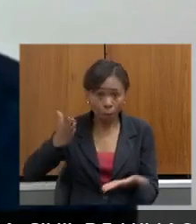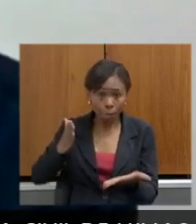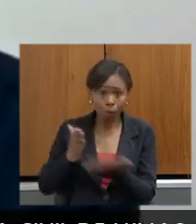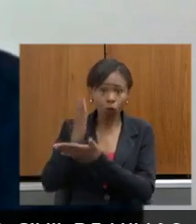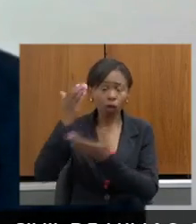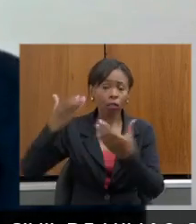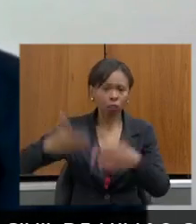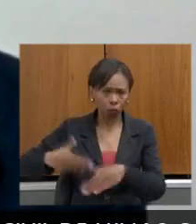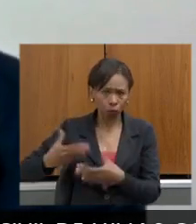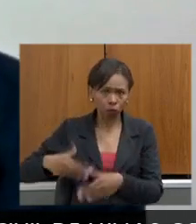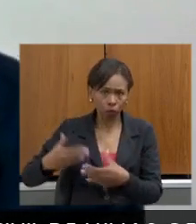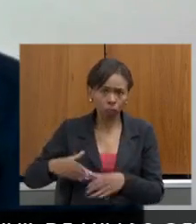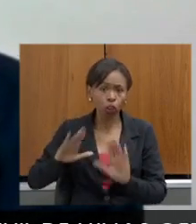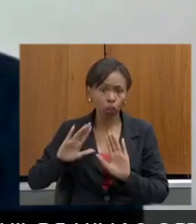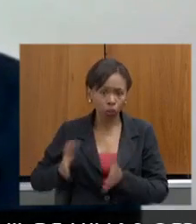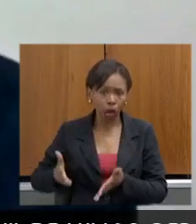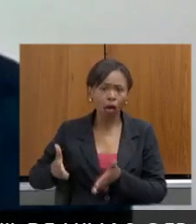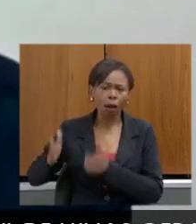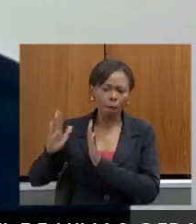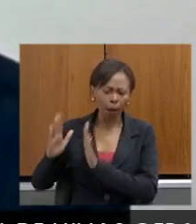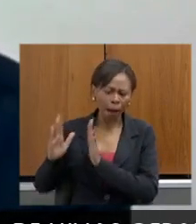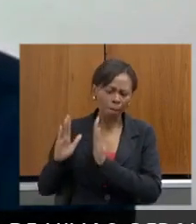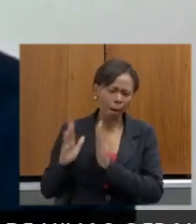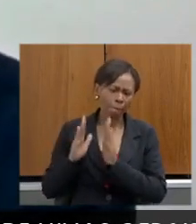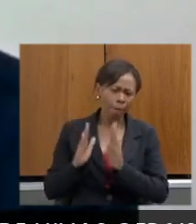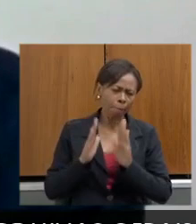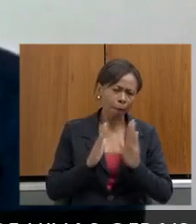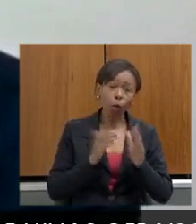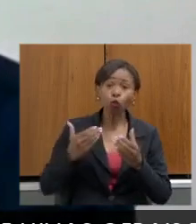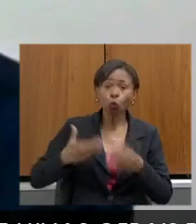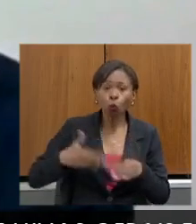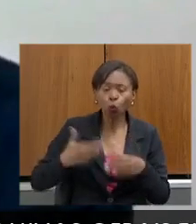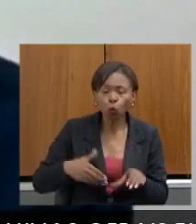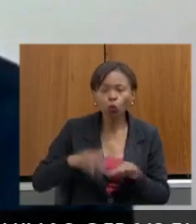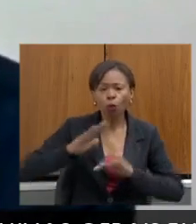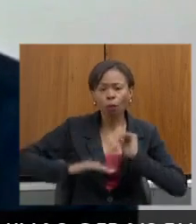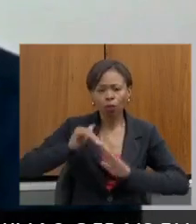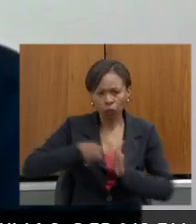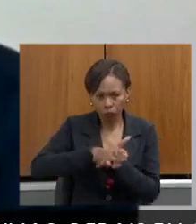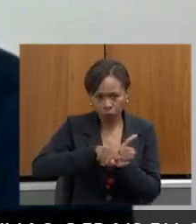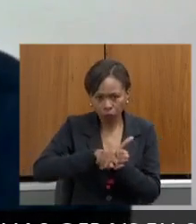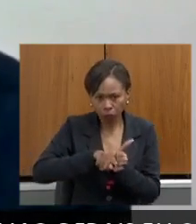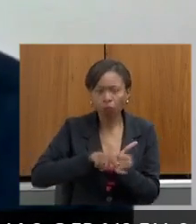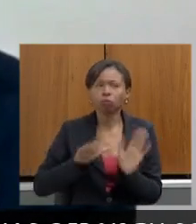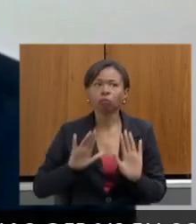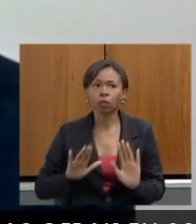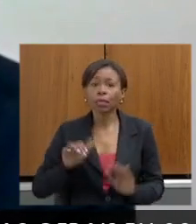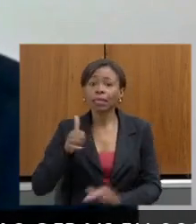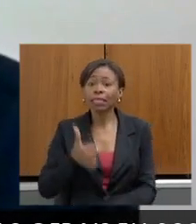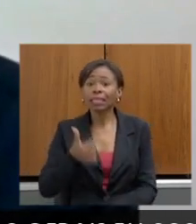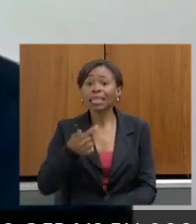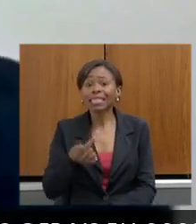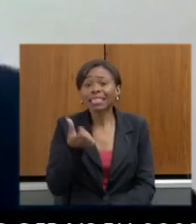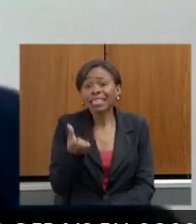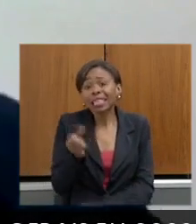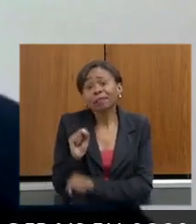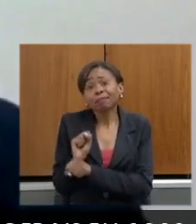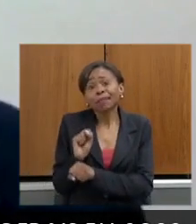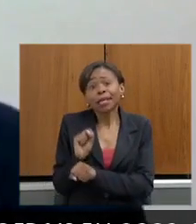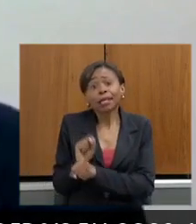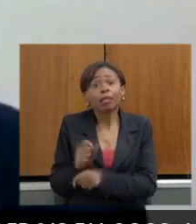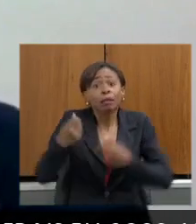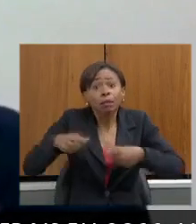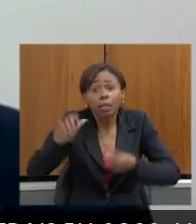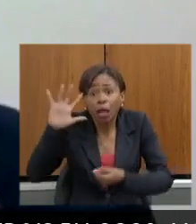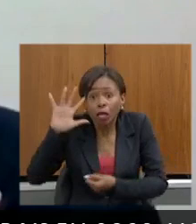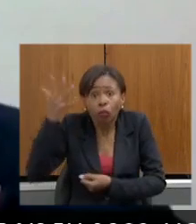ter que dizer com todas as etapas do concurso de mercado tem 176 é serpentes nós temos que